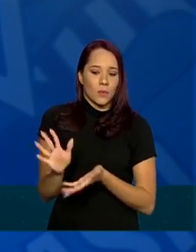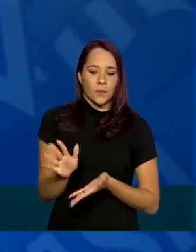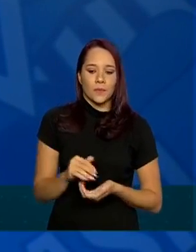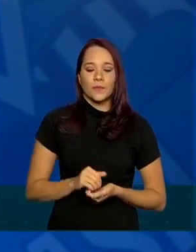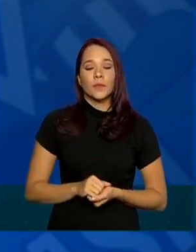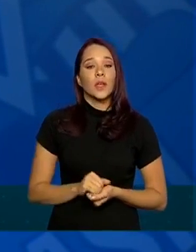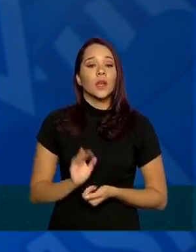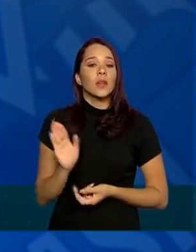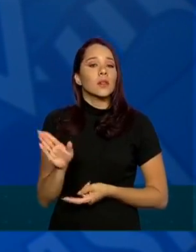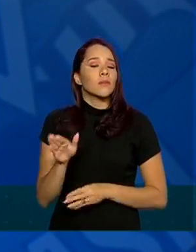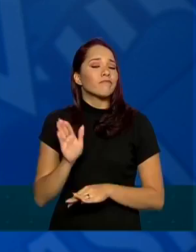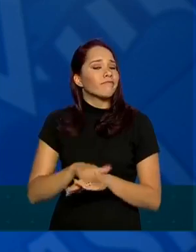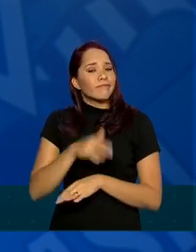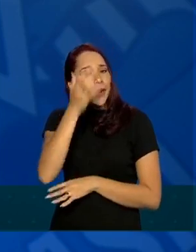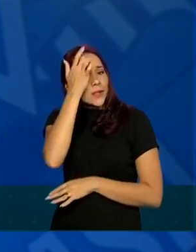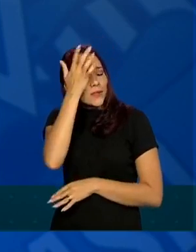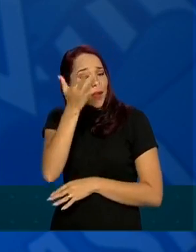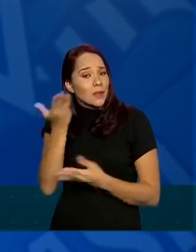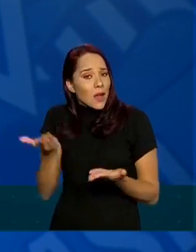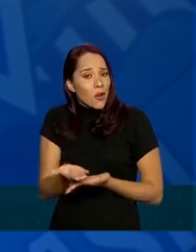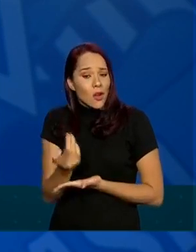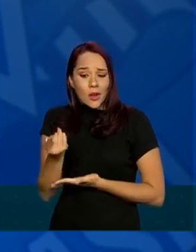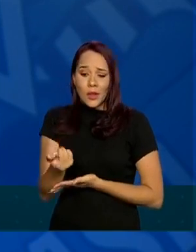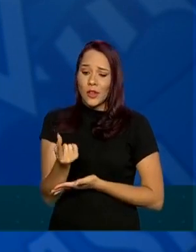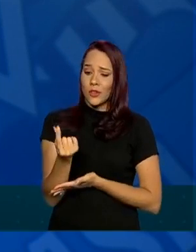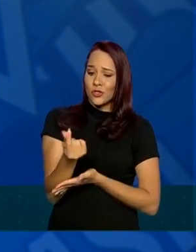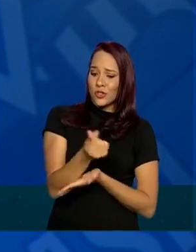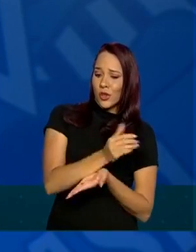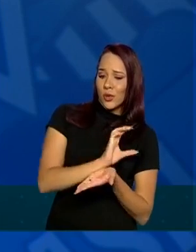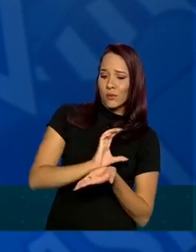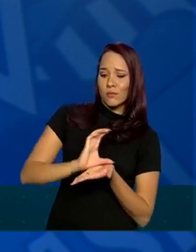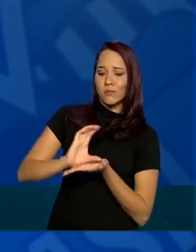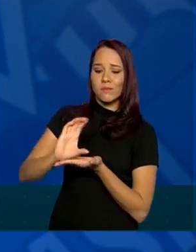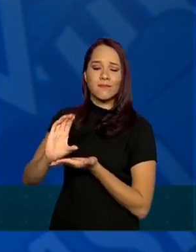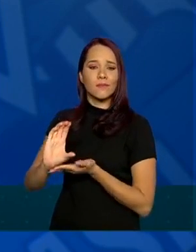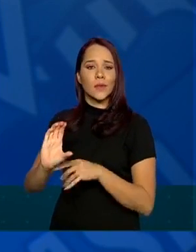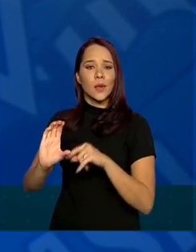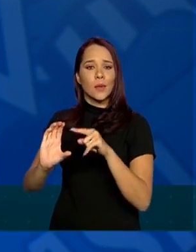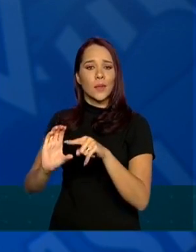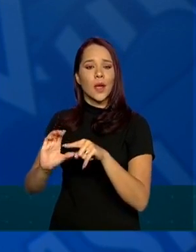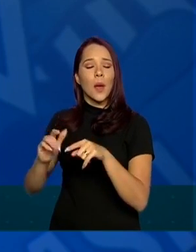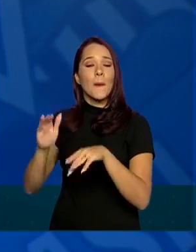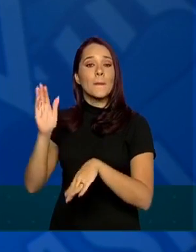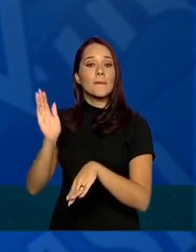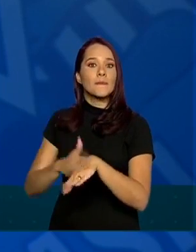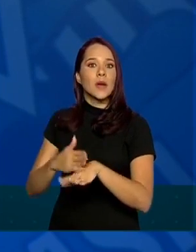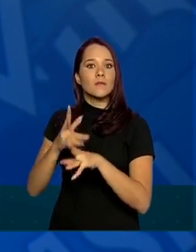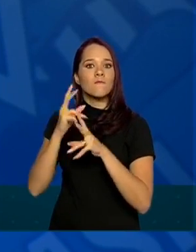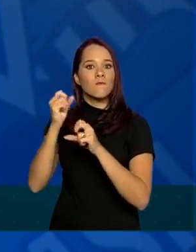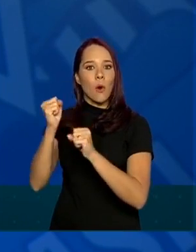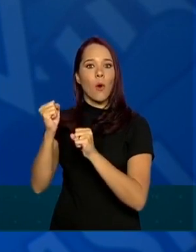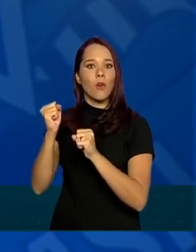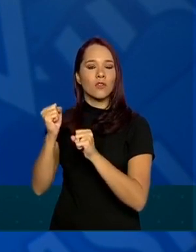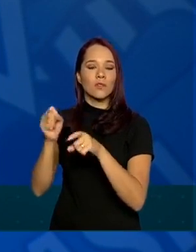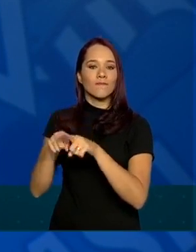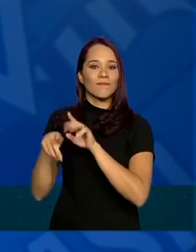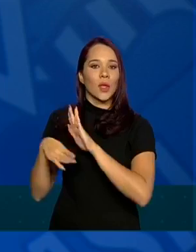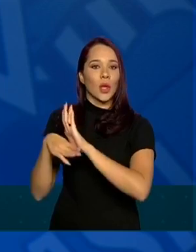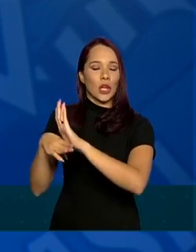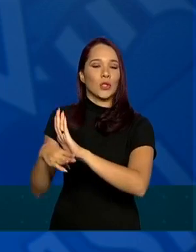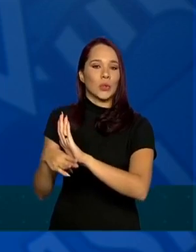então vai ser mais fácil agora ele vai receber um recurso para fortalecer e ajudar na